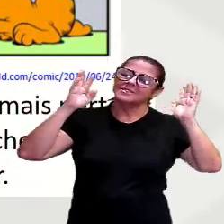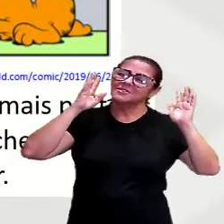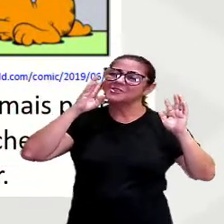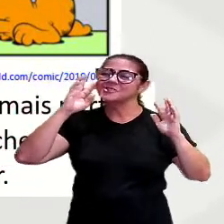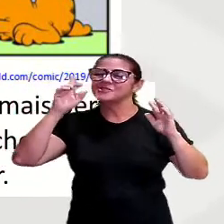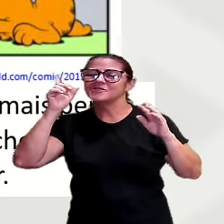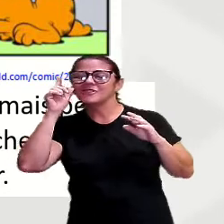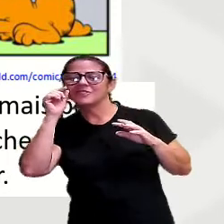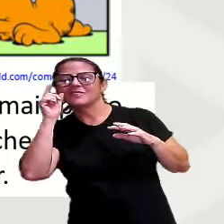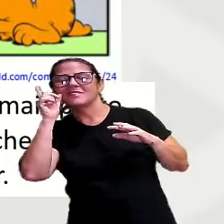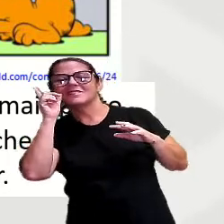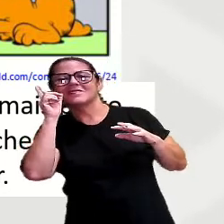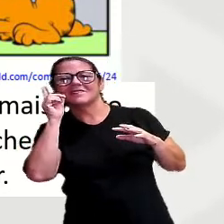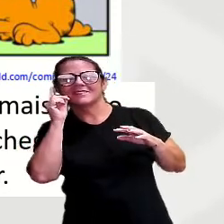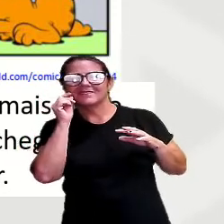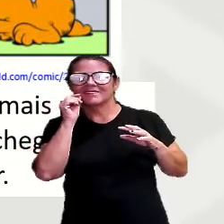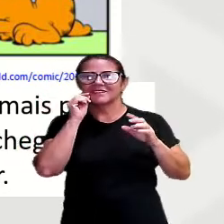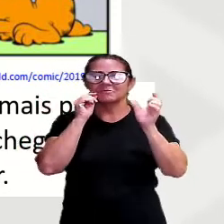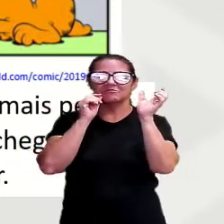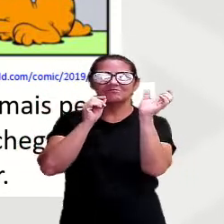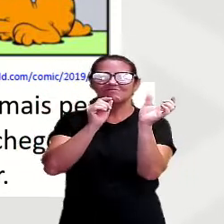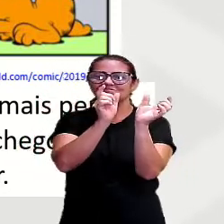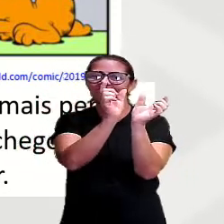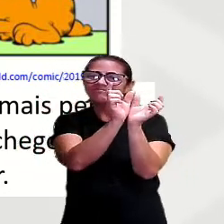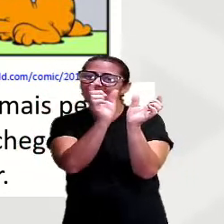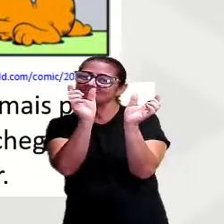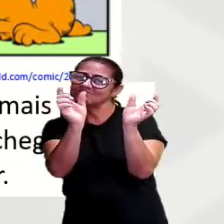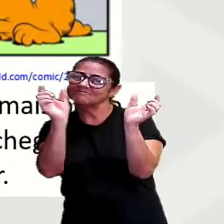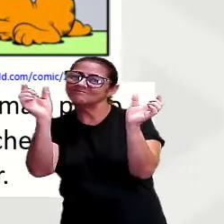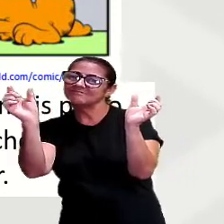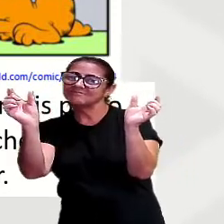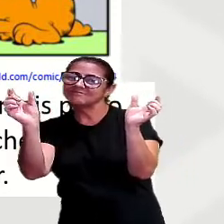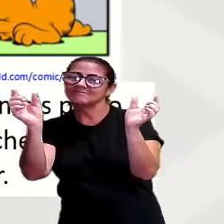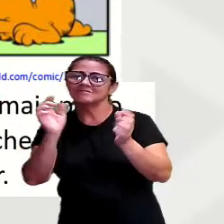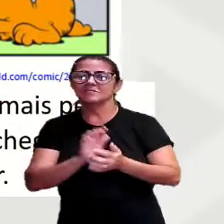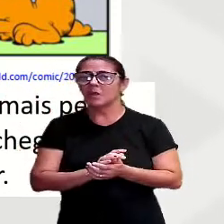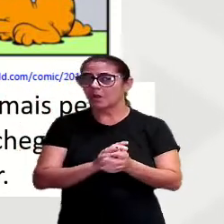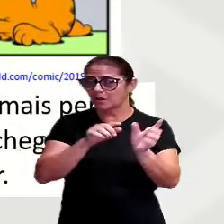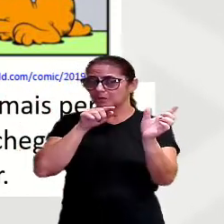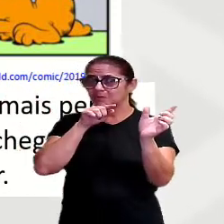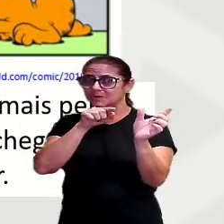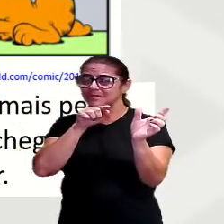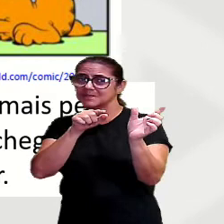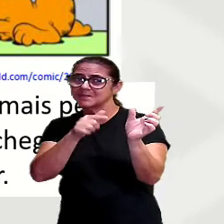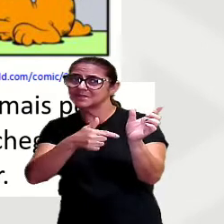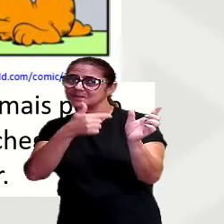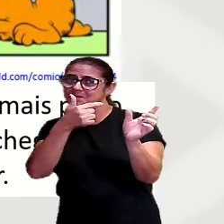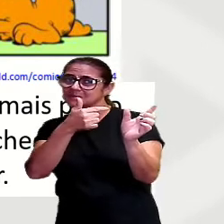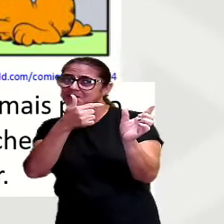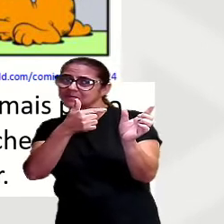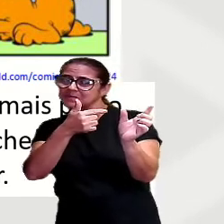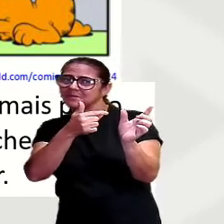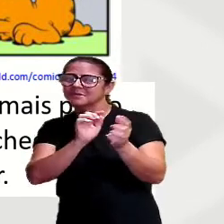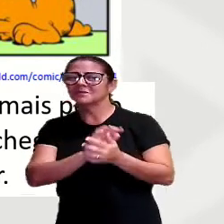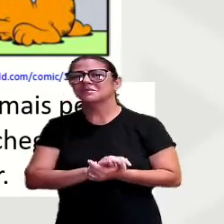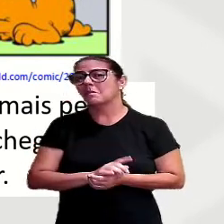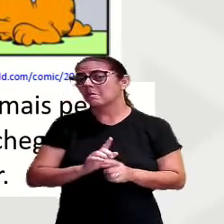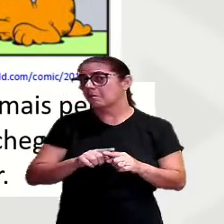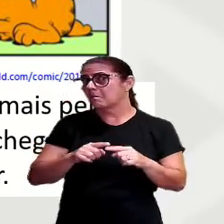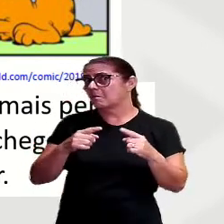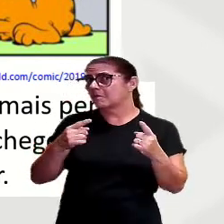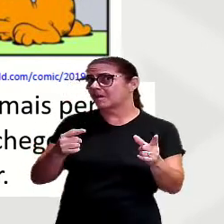maravilhoso, aquele relax, aquele relaxar bem gostoso. Analisa o segundo quadrinho, que continua a mesma cena. Mas